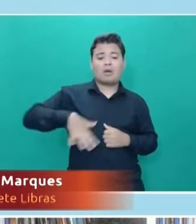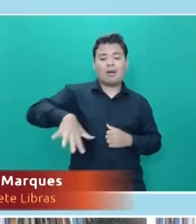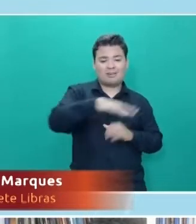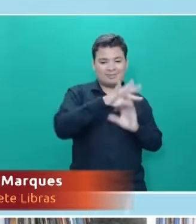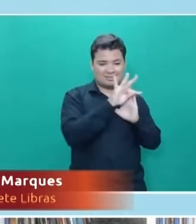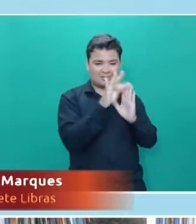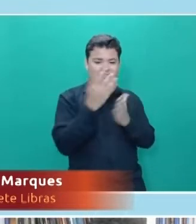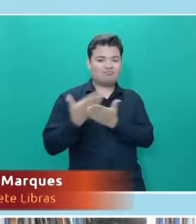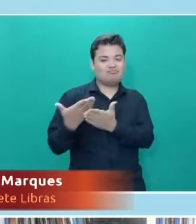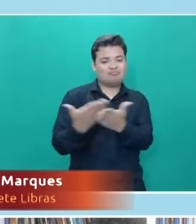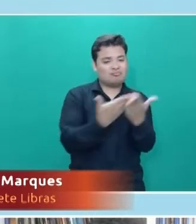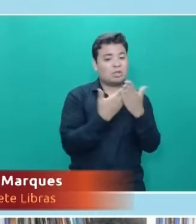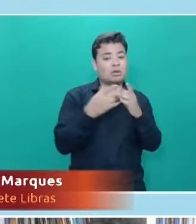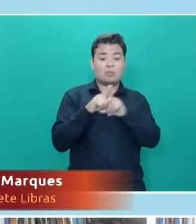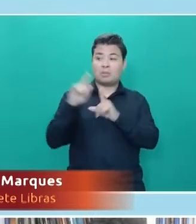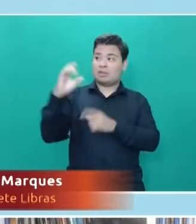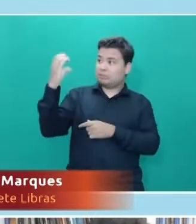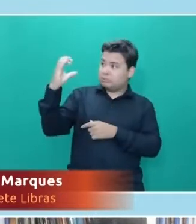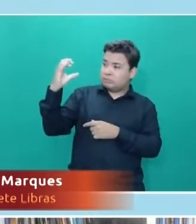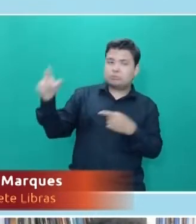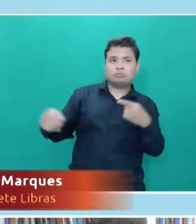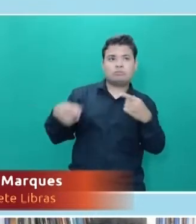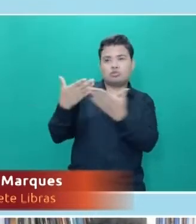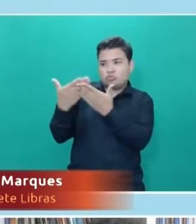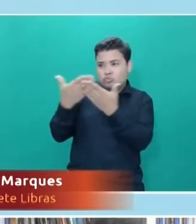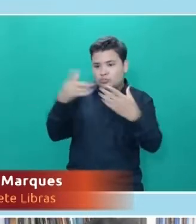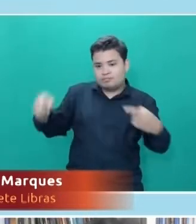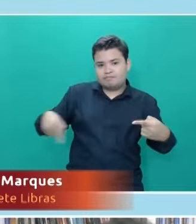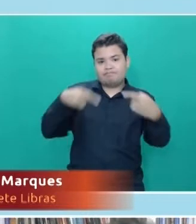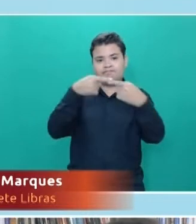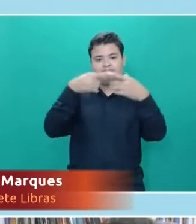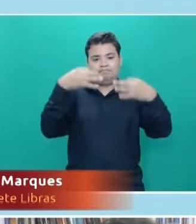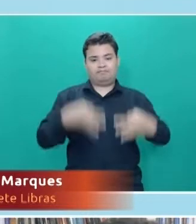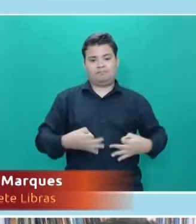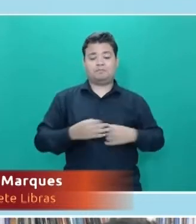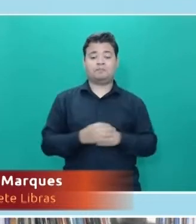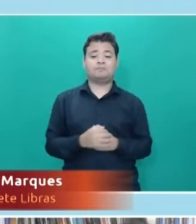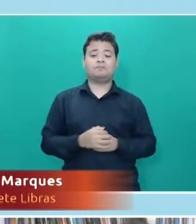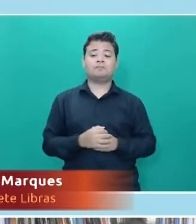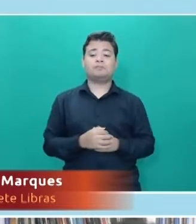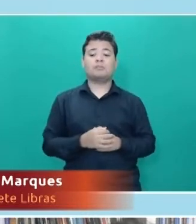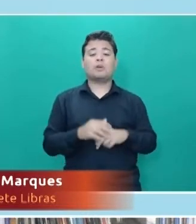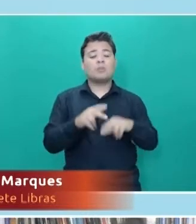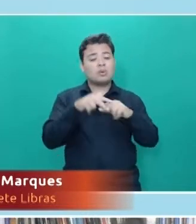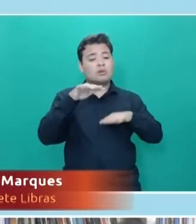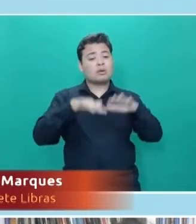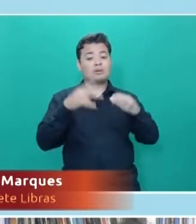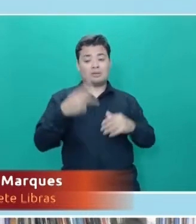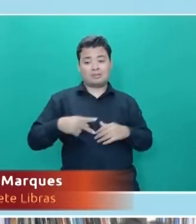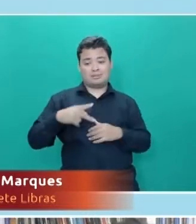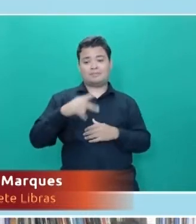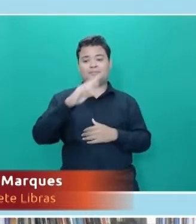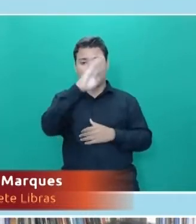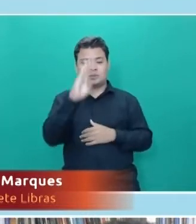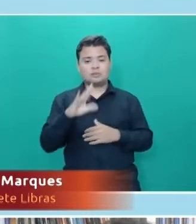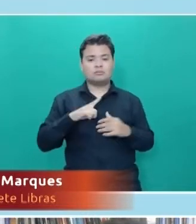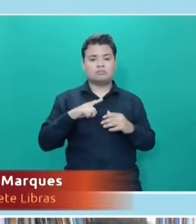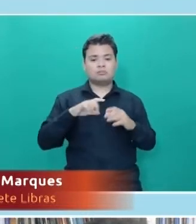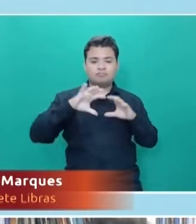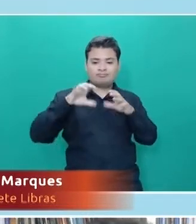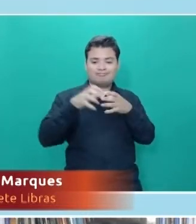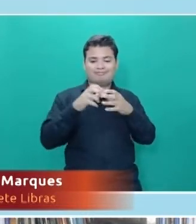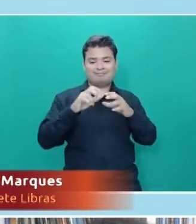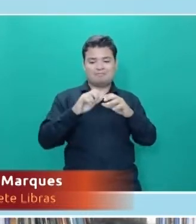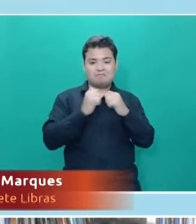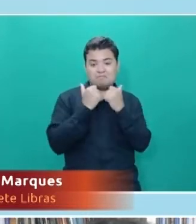com embasamento científico do que está acontecendo. Então, nesse sentido, muitas vezes o parlamento brasileiro toma decisões